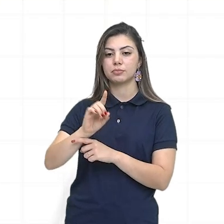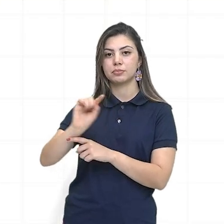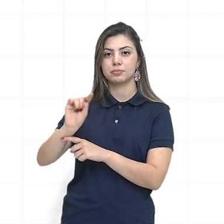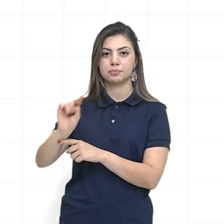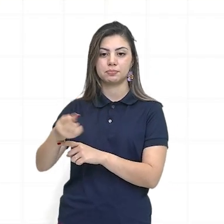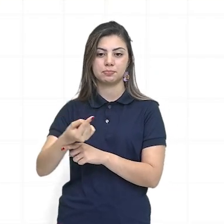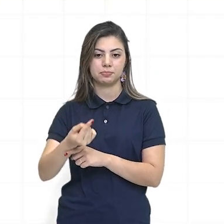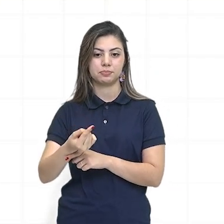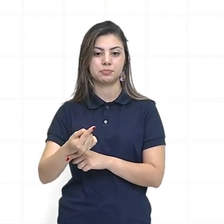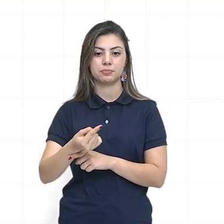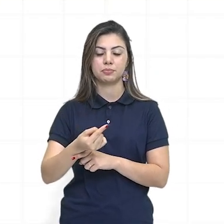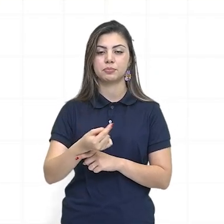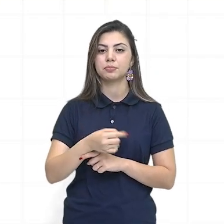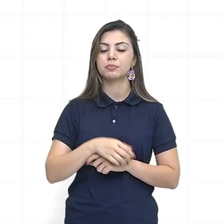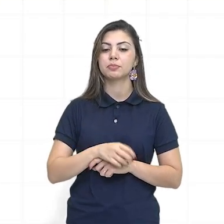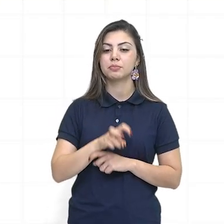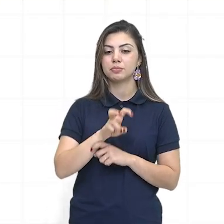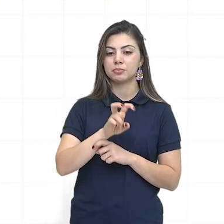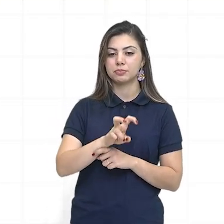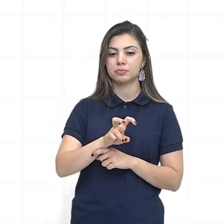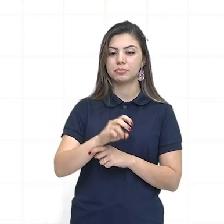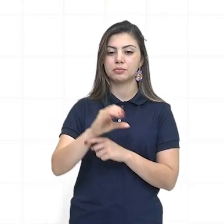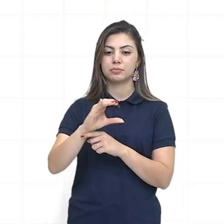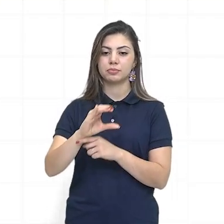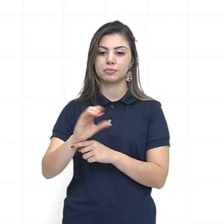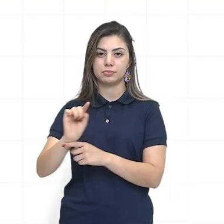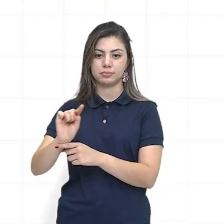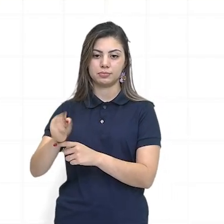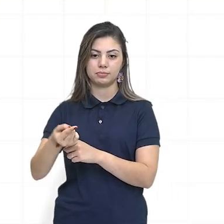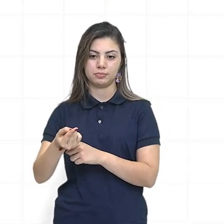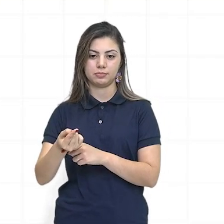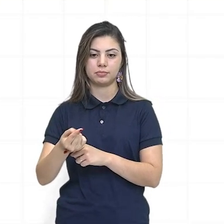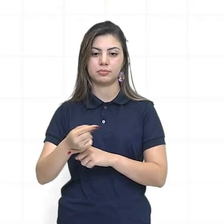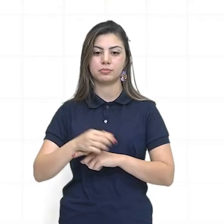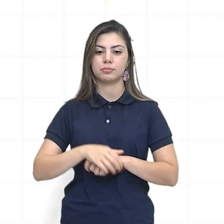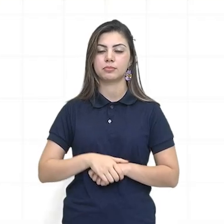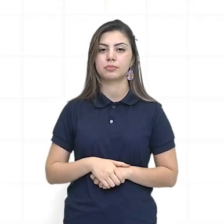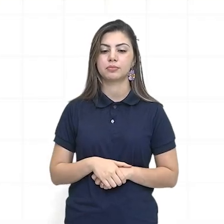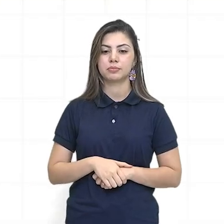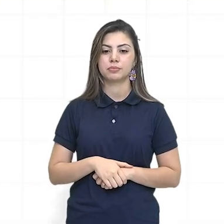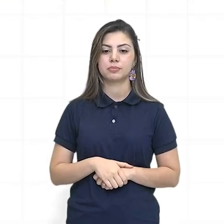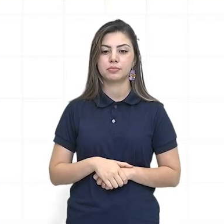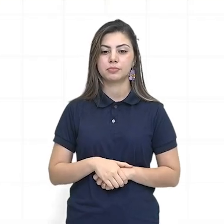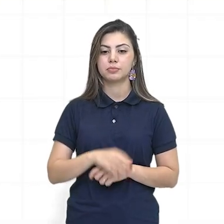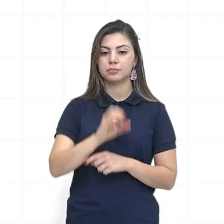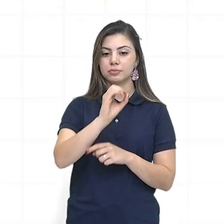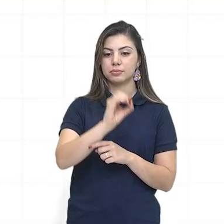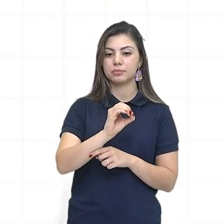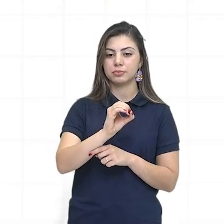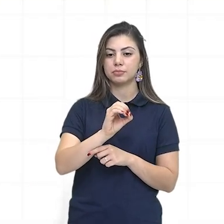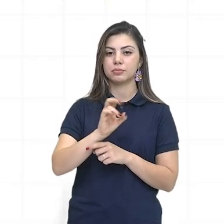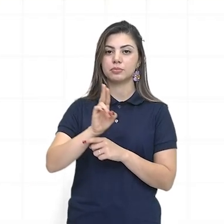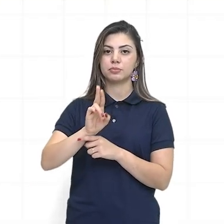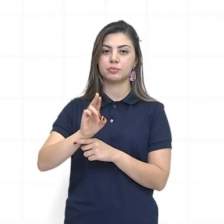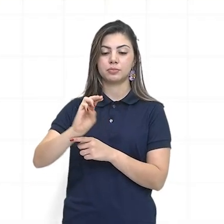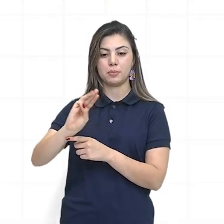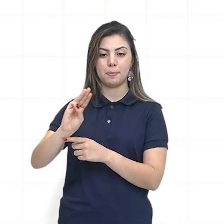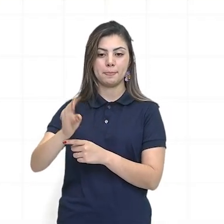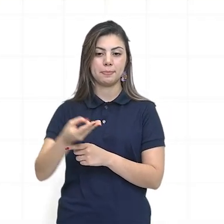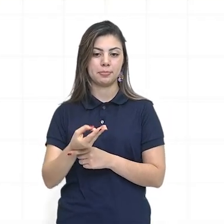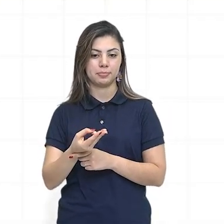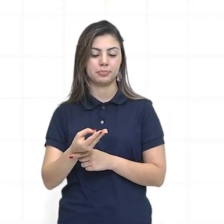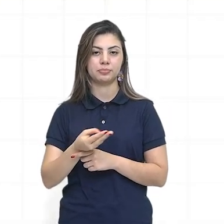7 dezenas de milhar, 5 centenas de milhar,